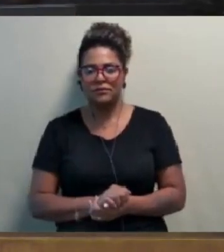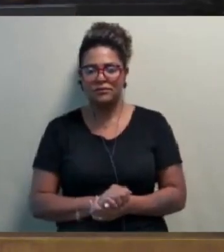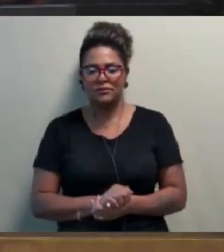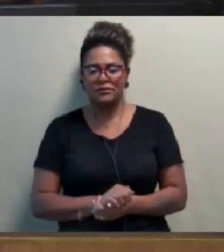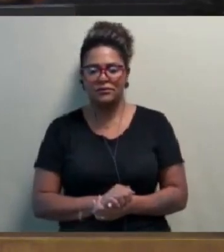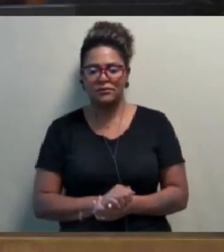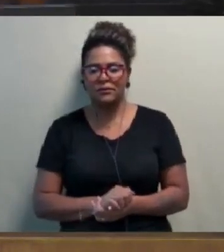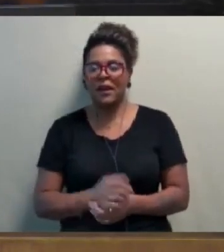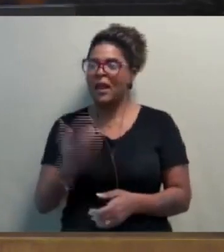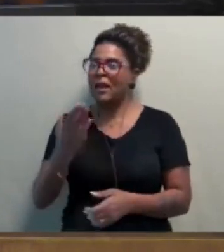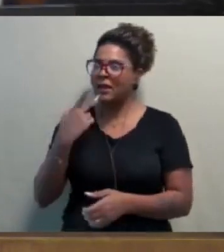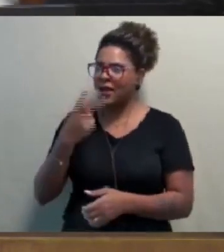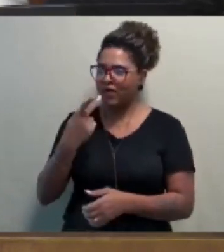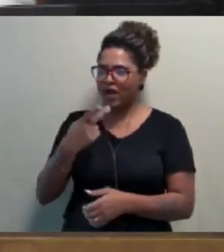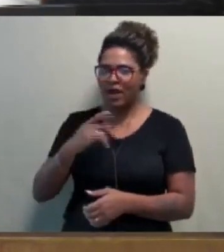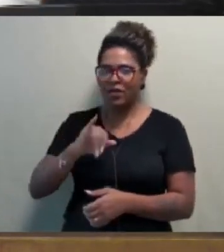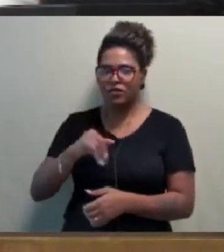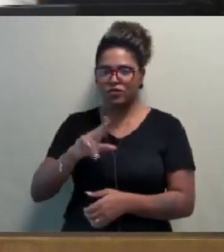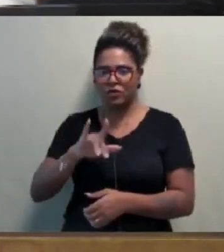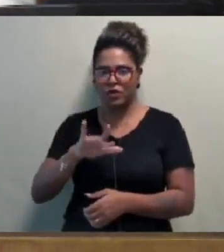Quer falar, Juliano? Não?